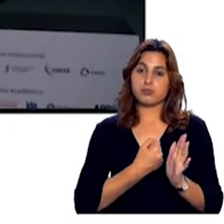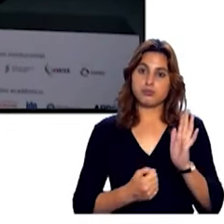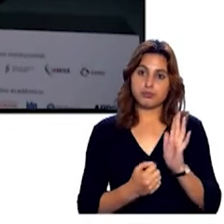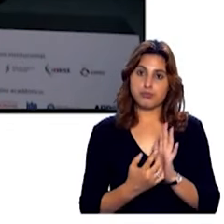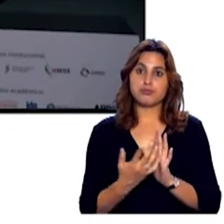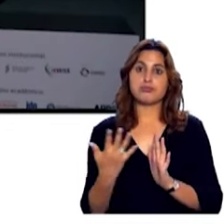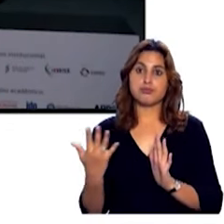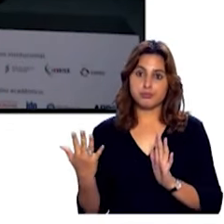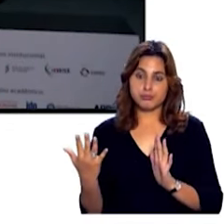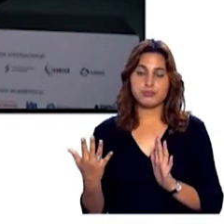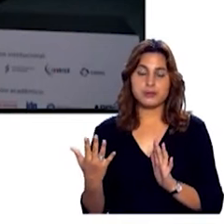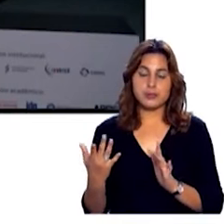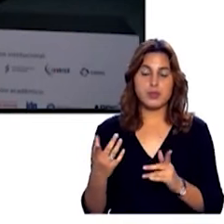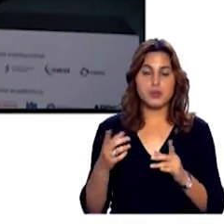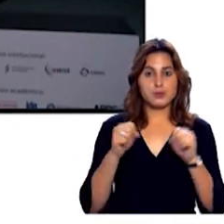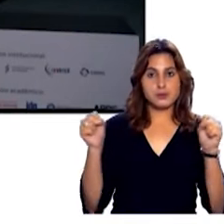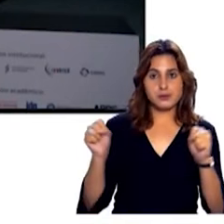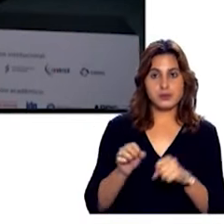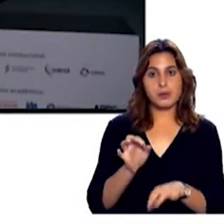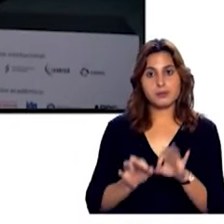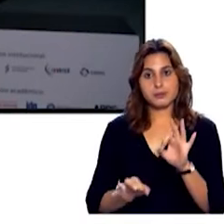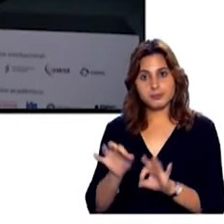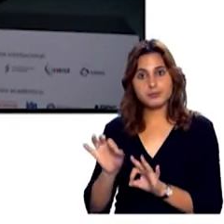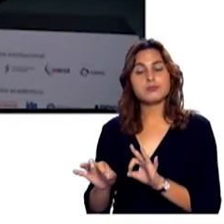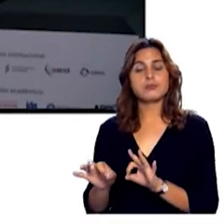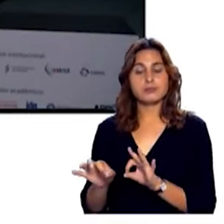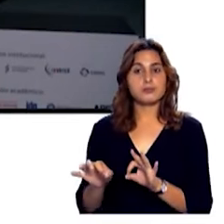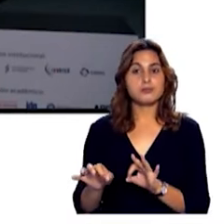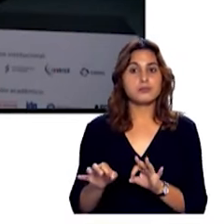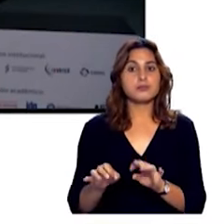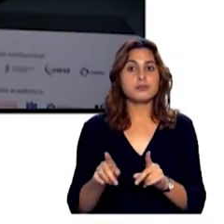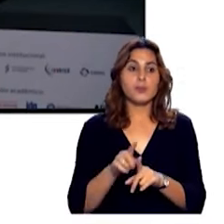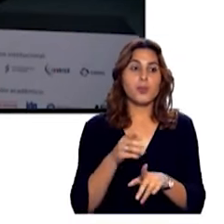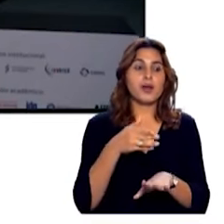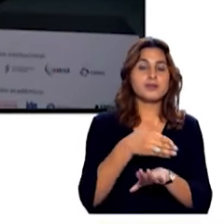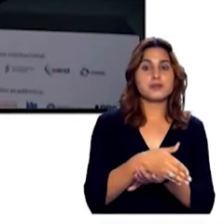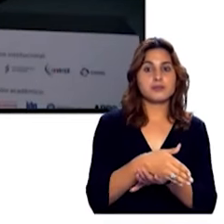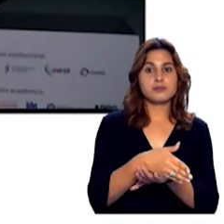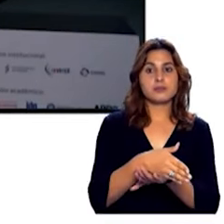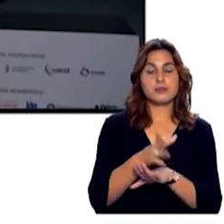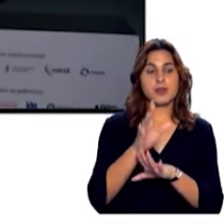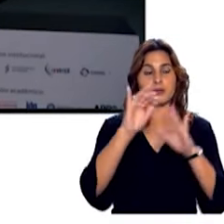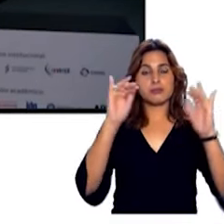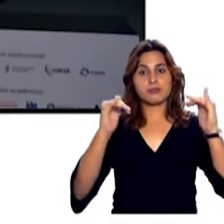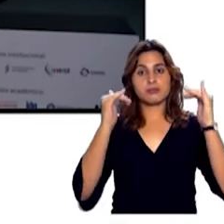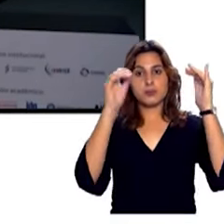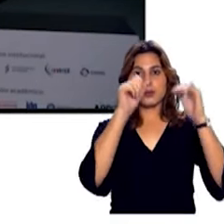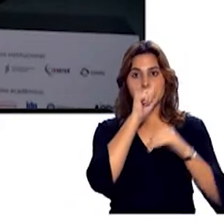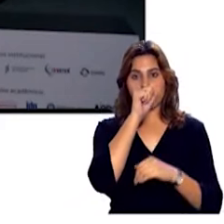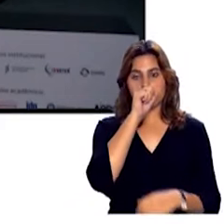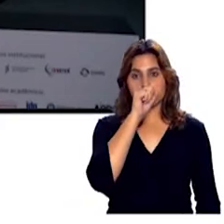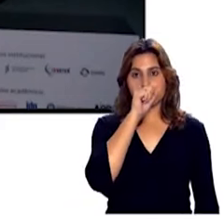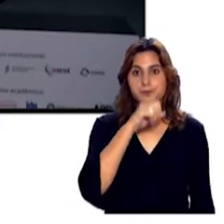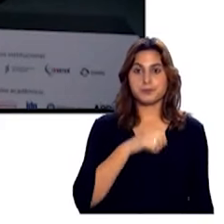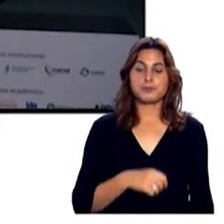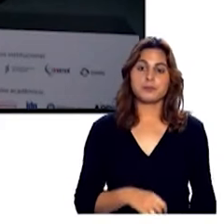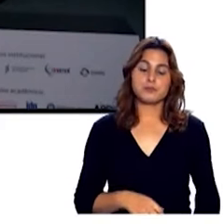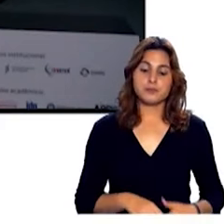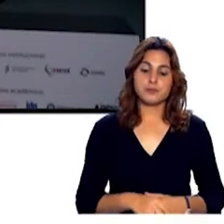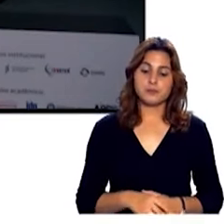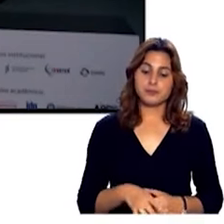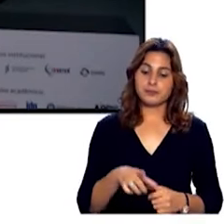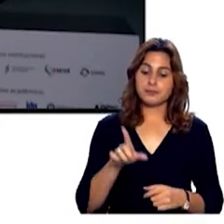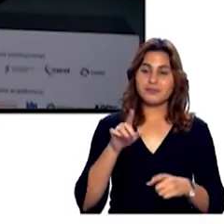E os e os sistema de julgamento e de acesso a aos tribunais superiores seja também bem sejam bem distintos